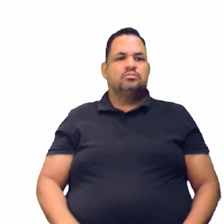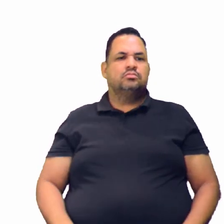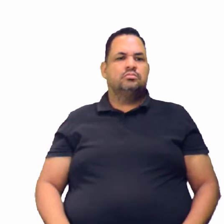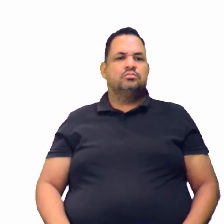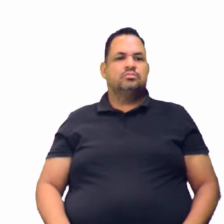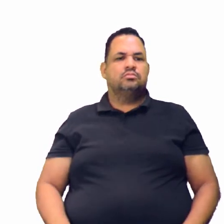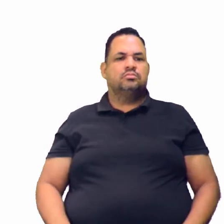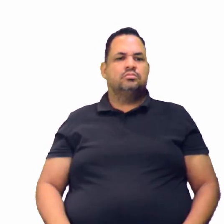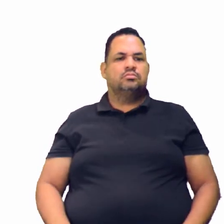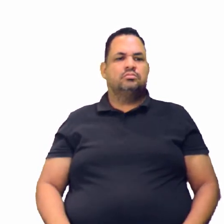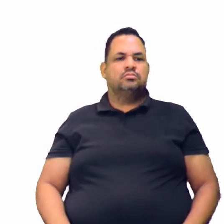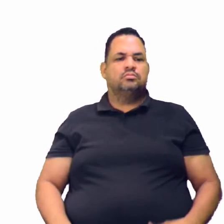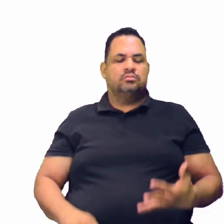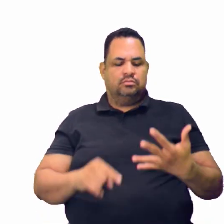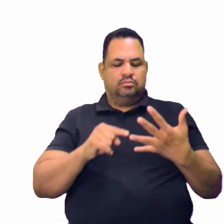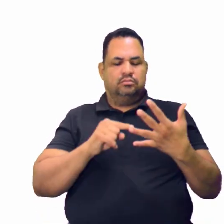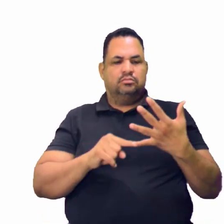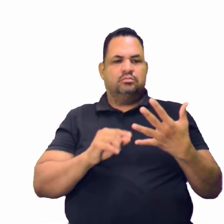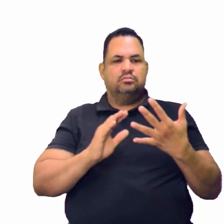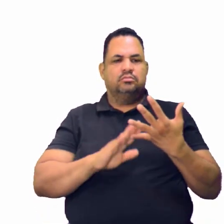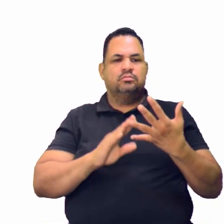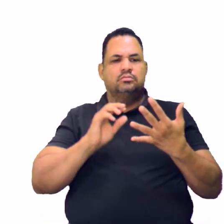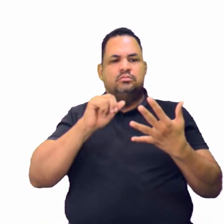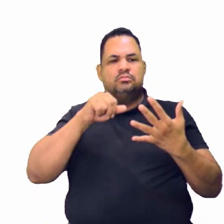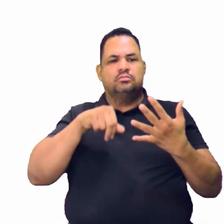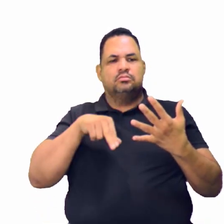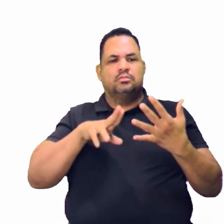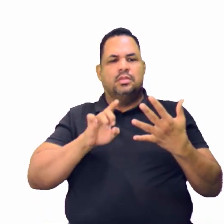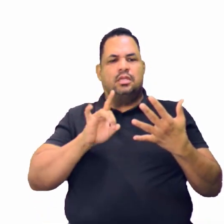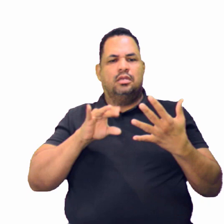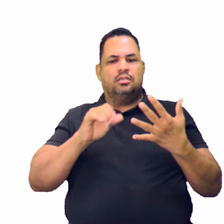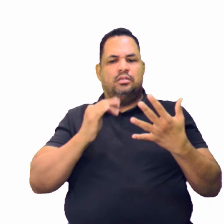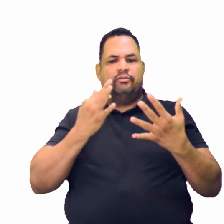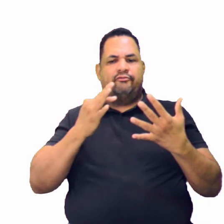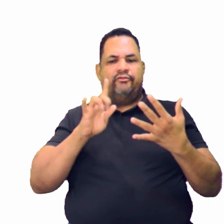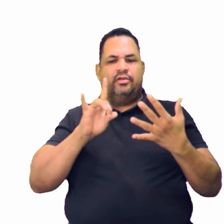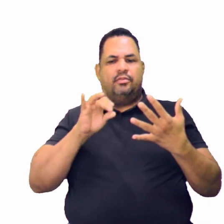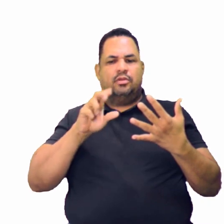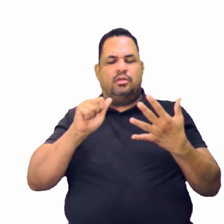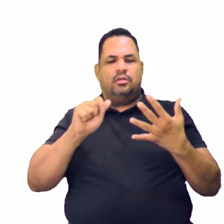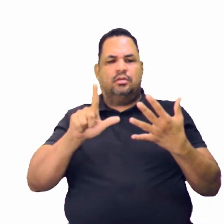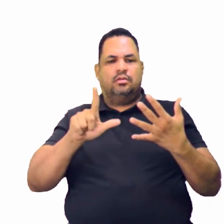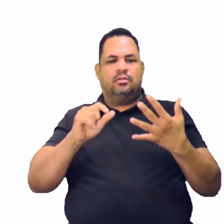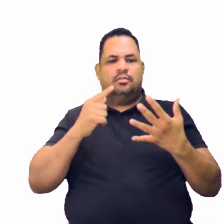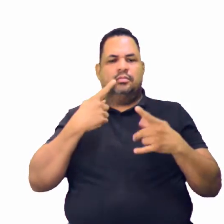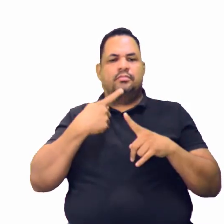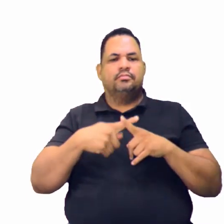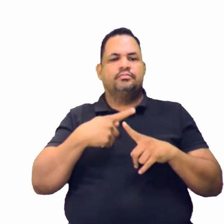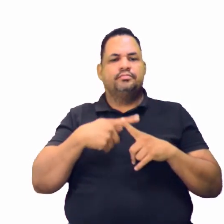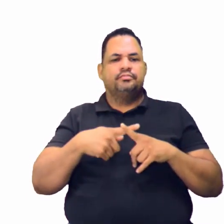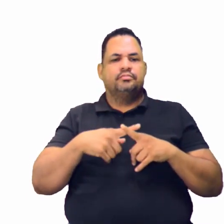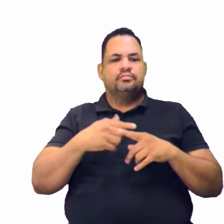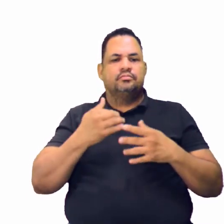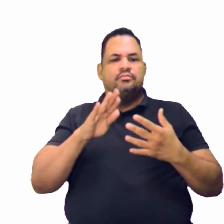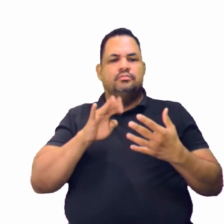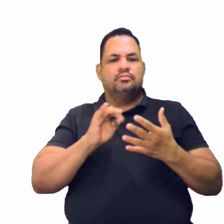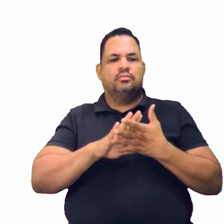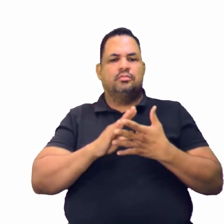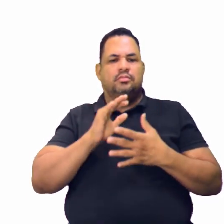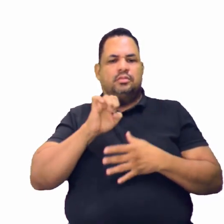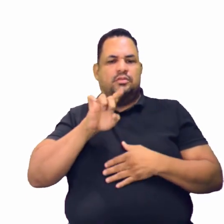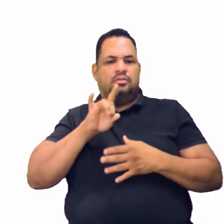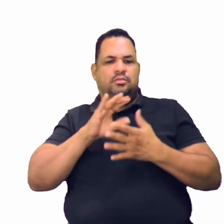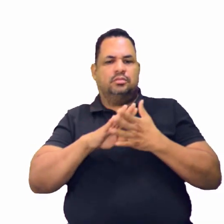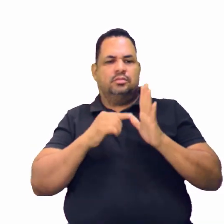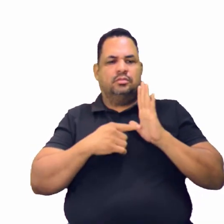nada menos que a letra E, né? Gênero narrativo, fábula. Tá? Por quê? Ó? A fábula de